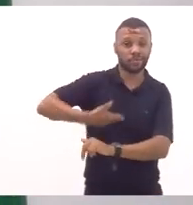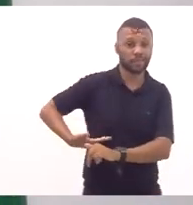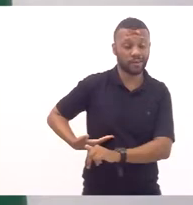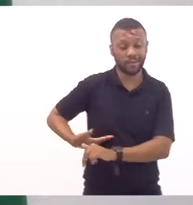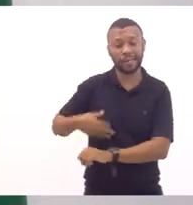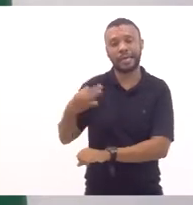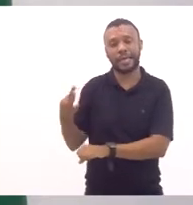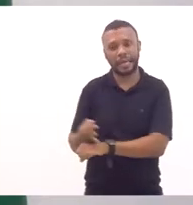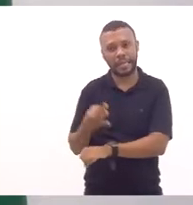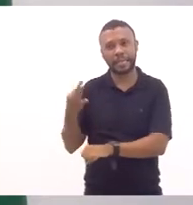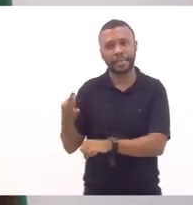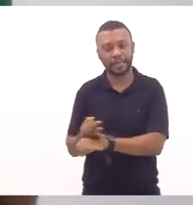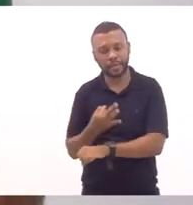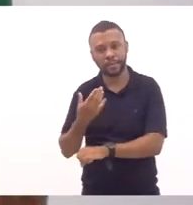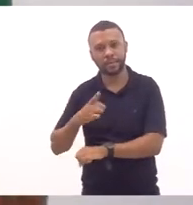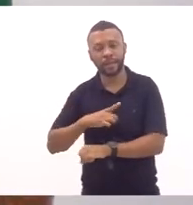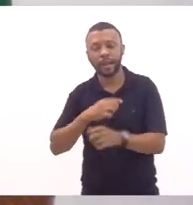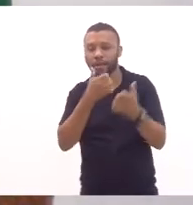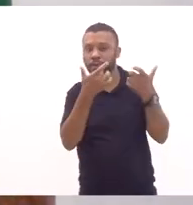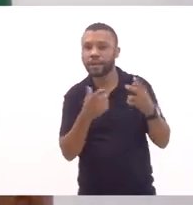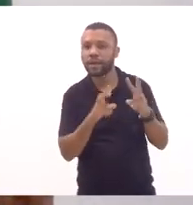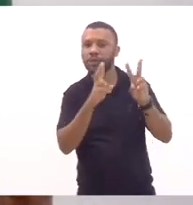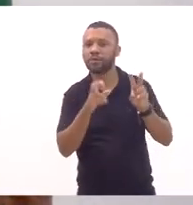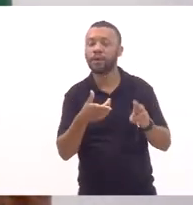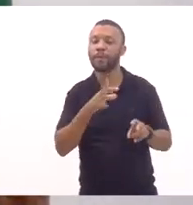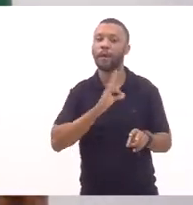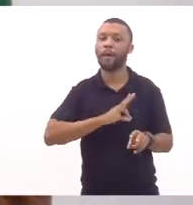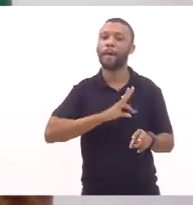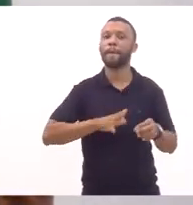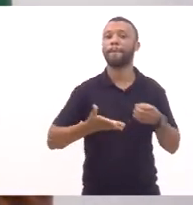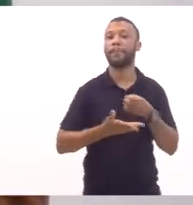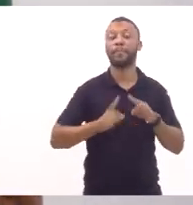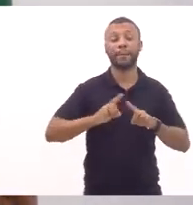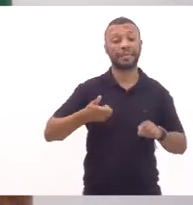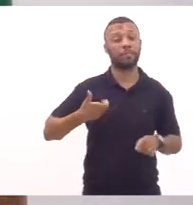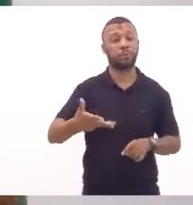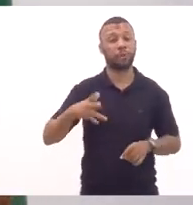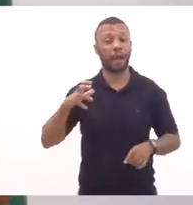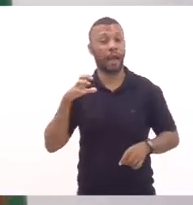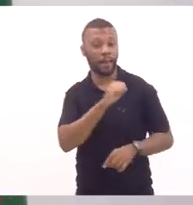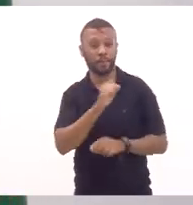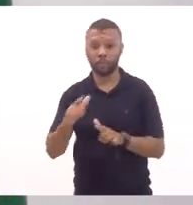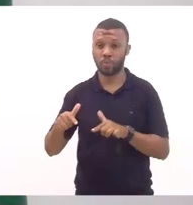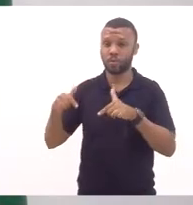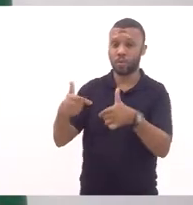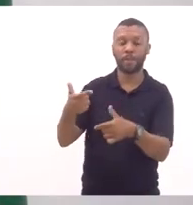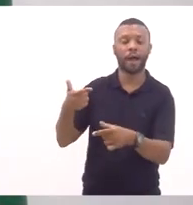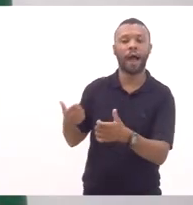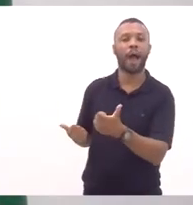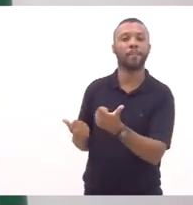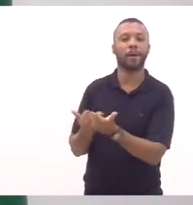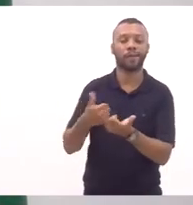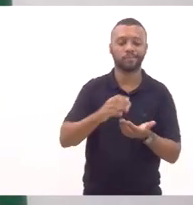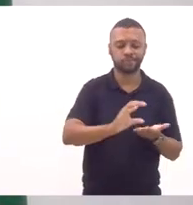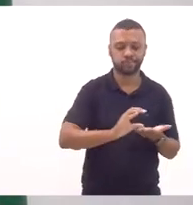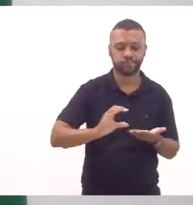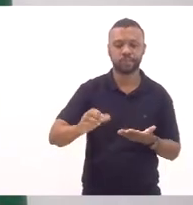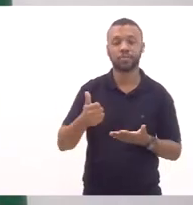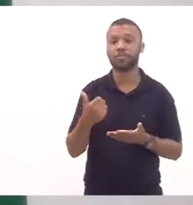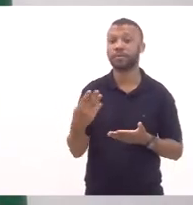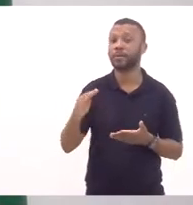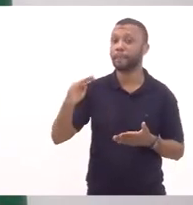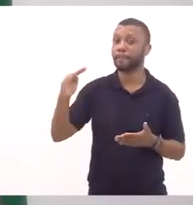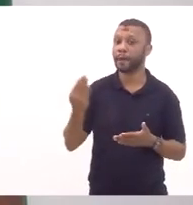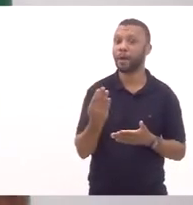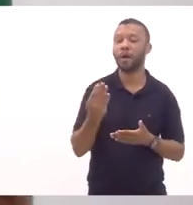mensagem do piso, mas é rápido, célere e ágil para destinar 12 bilhões